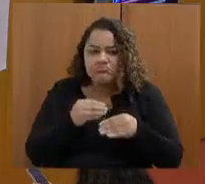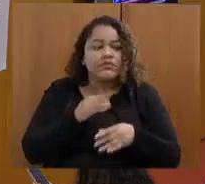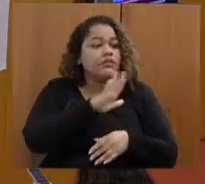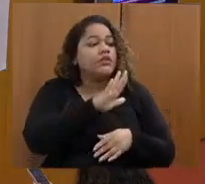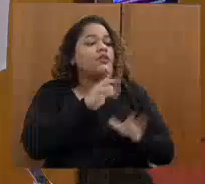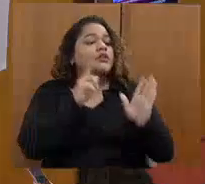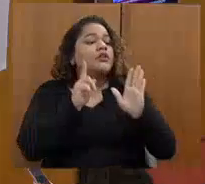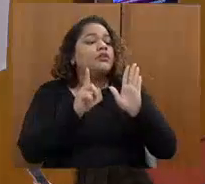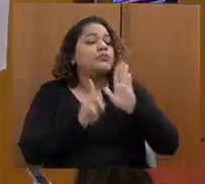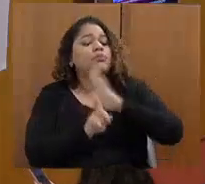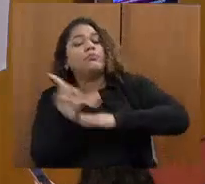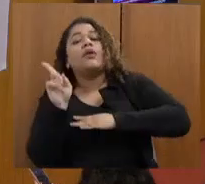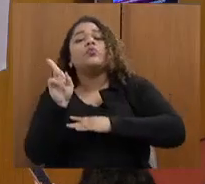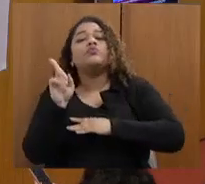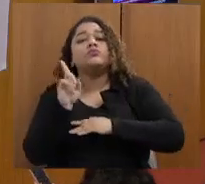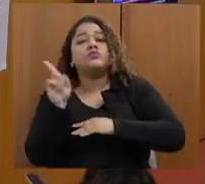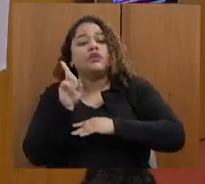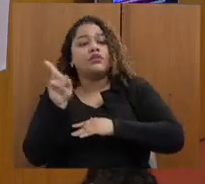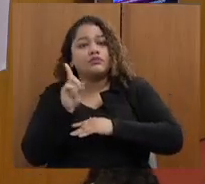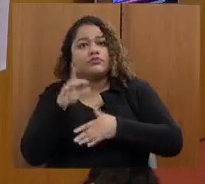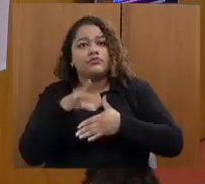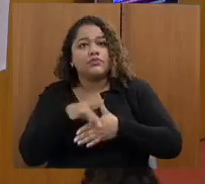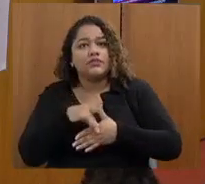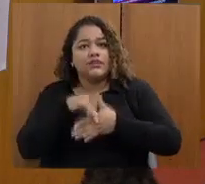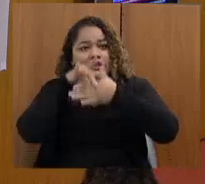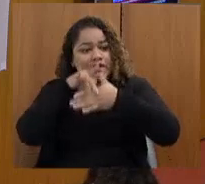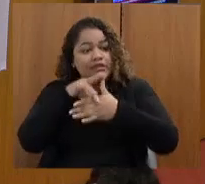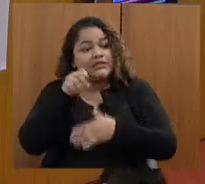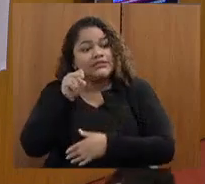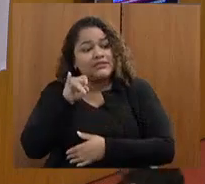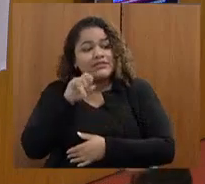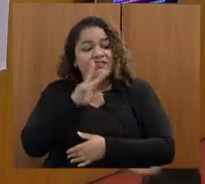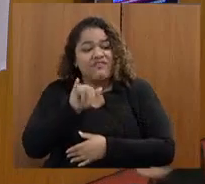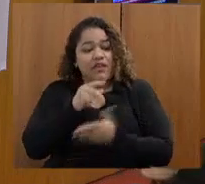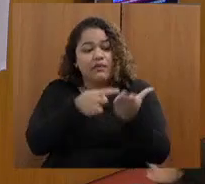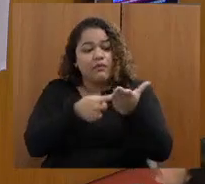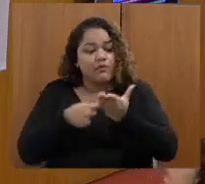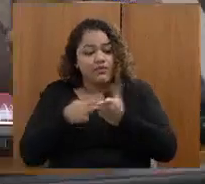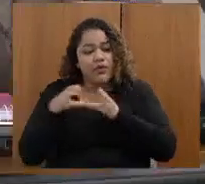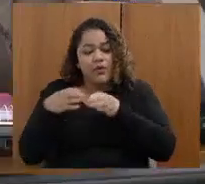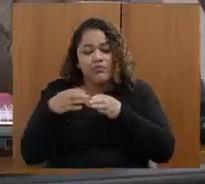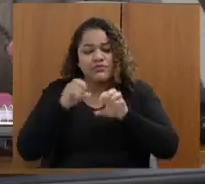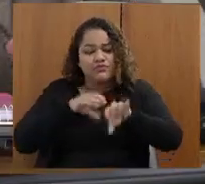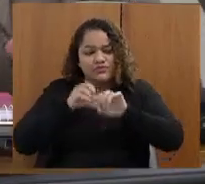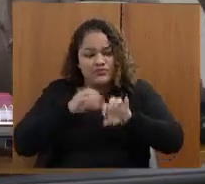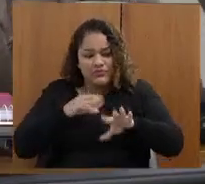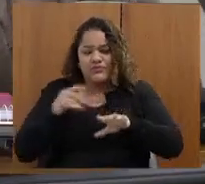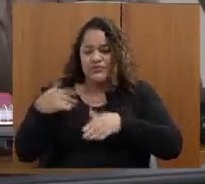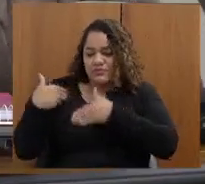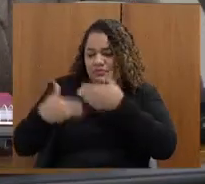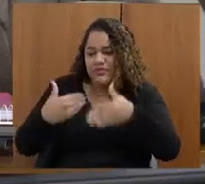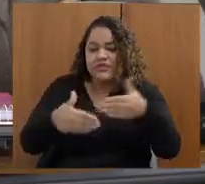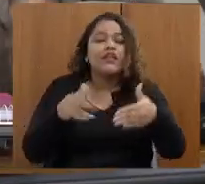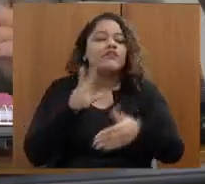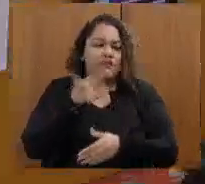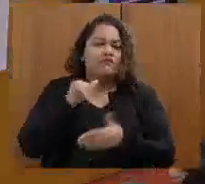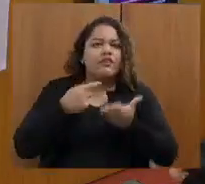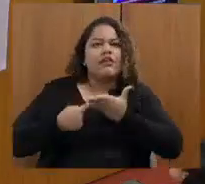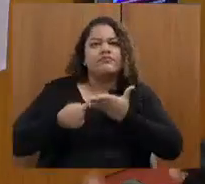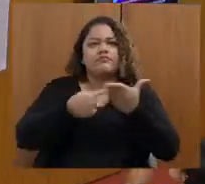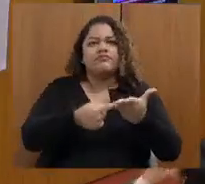para o secretário para o líder vai convidar a comissão de educação para fazer parte desse processo Ele falou que vai